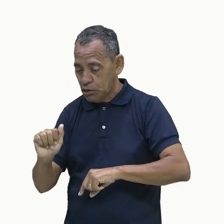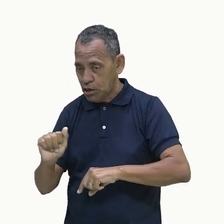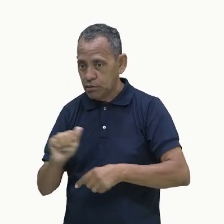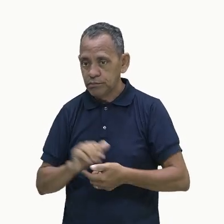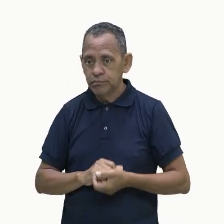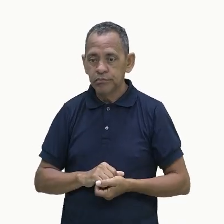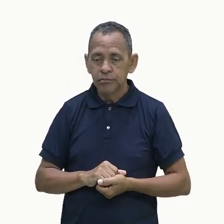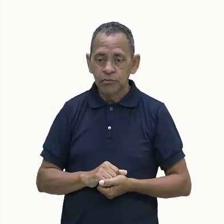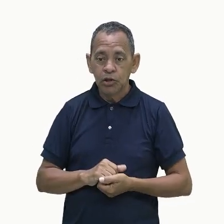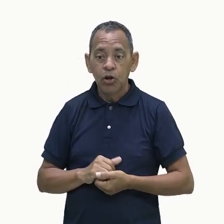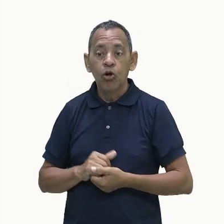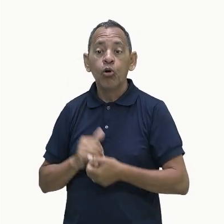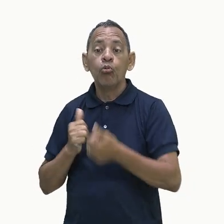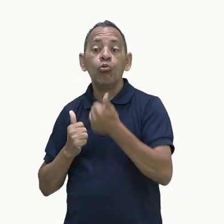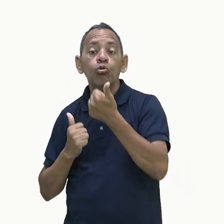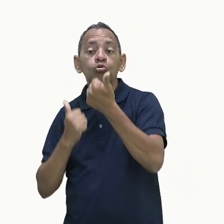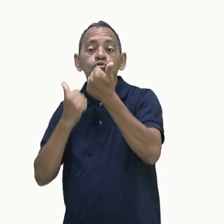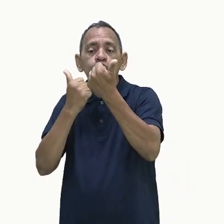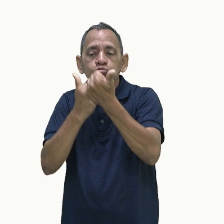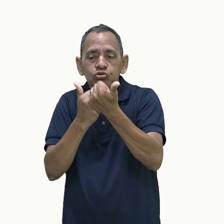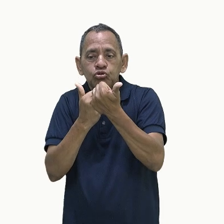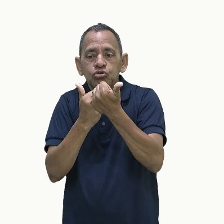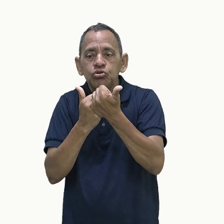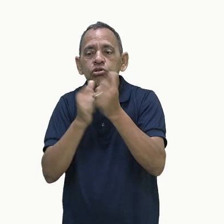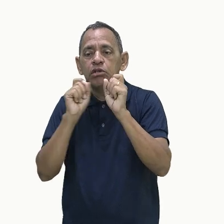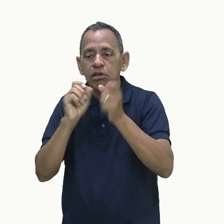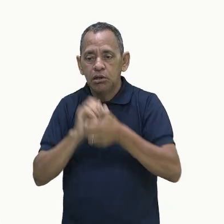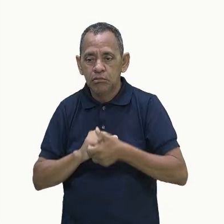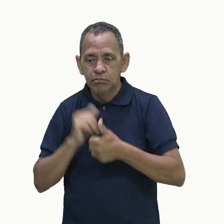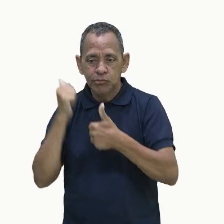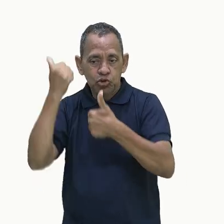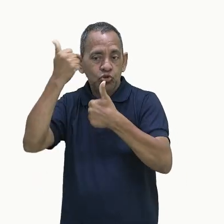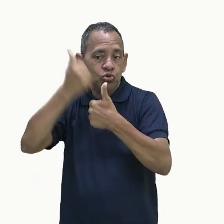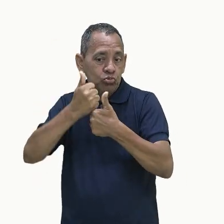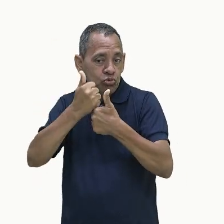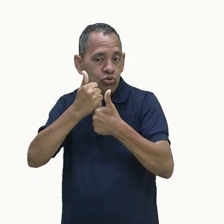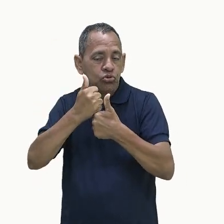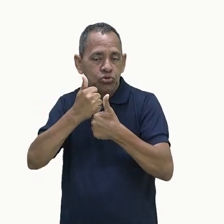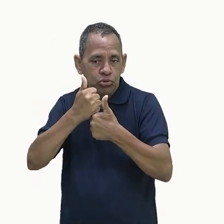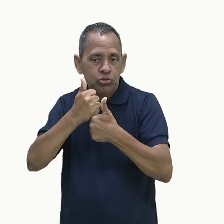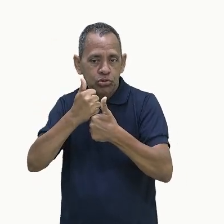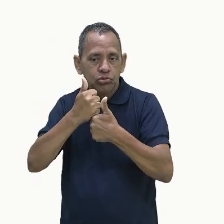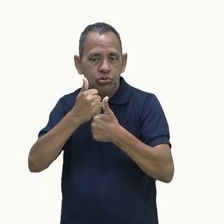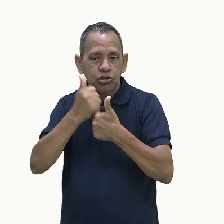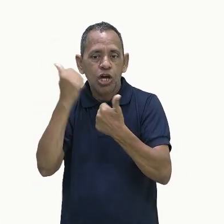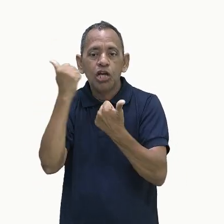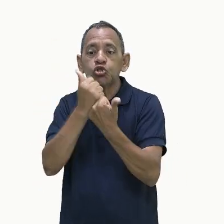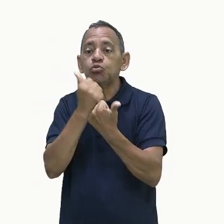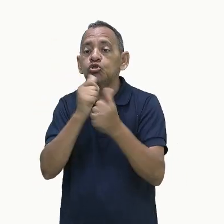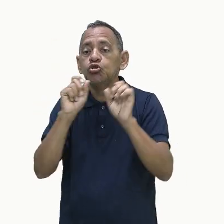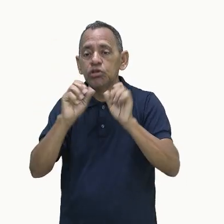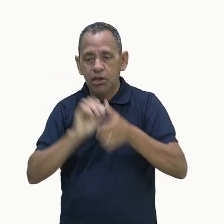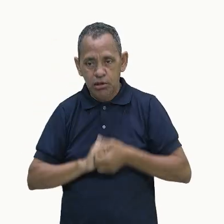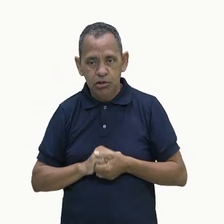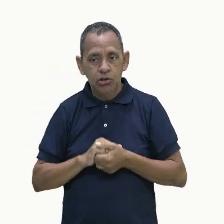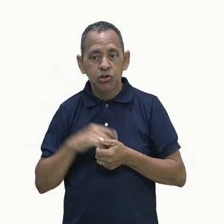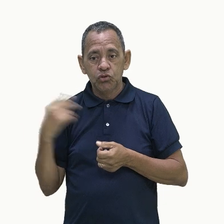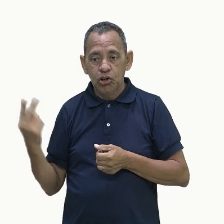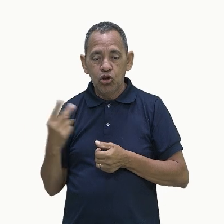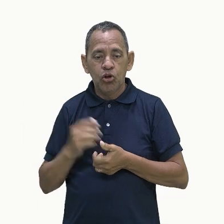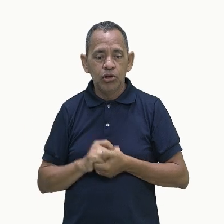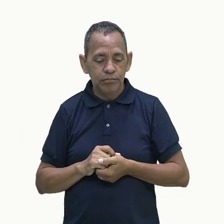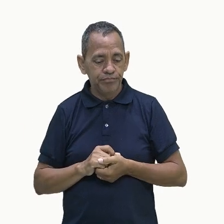substituir esses valores. Vejam aí aonde a gente vai usar. Vamos usar pelo princípio de